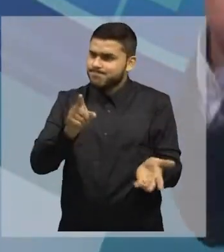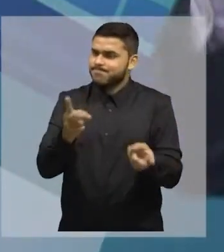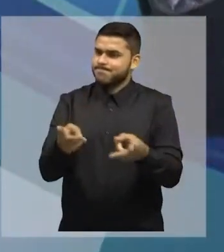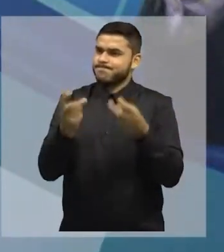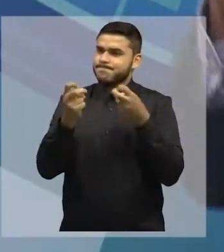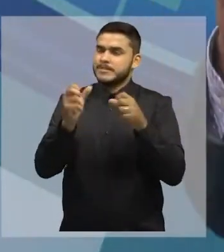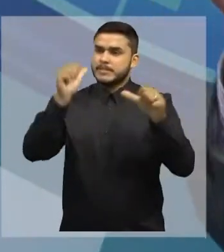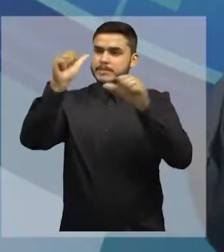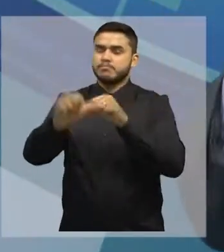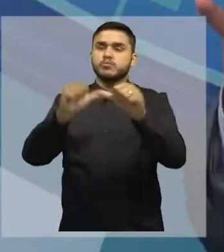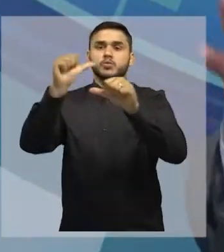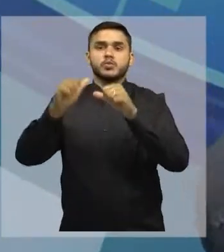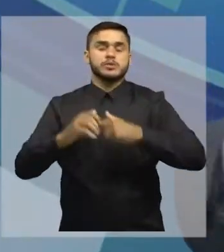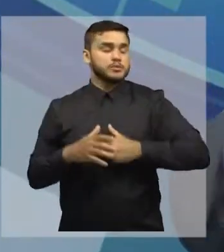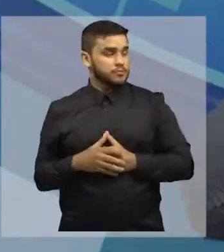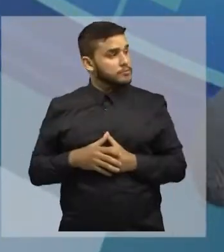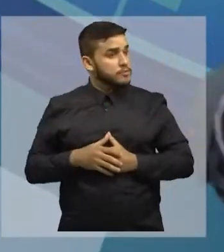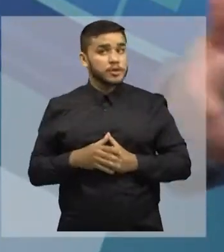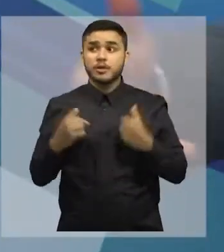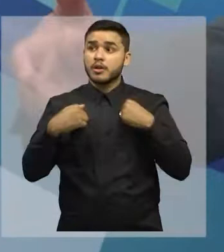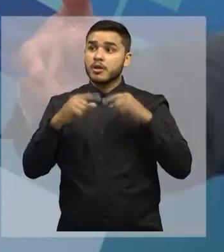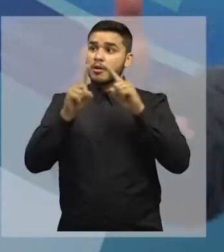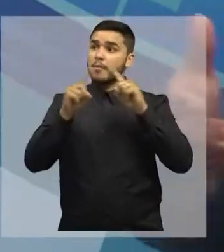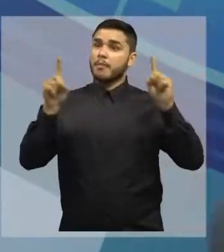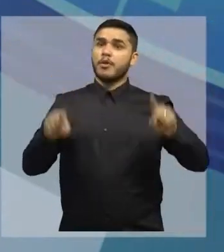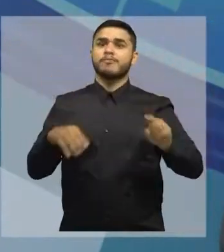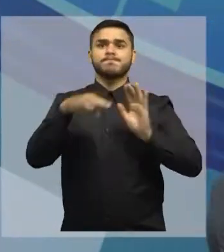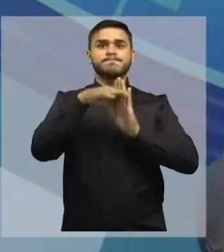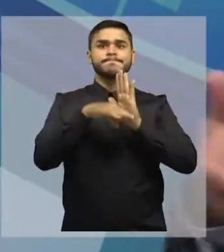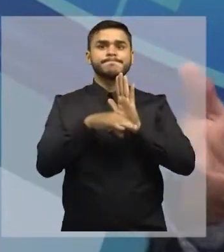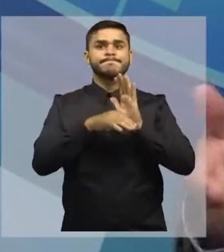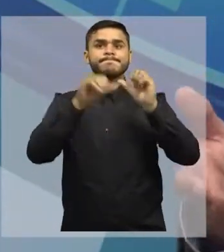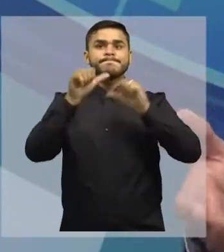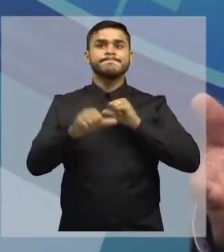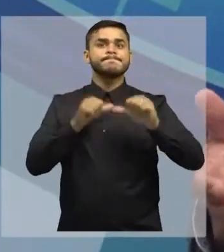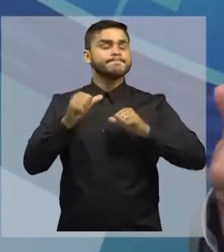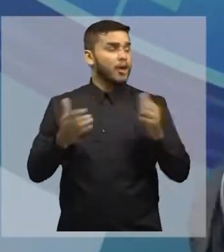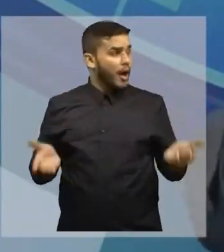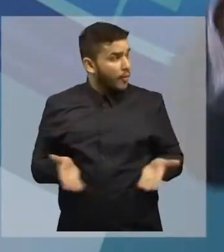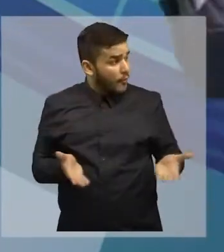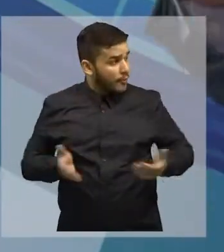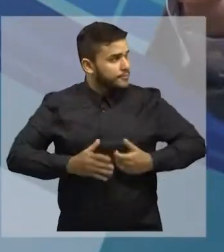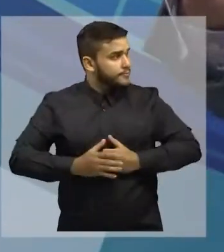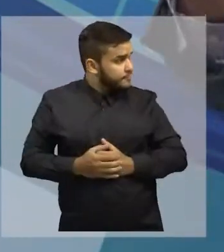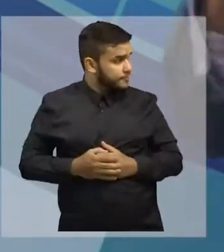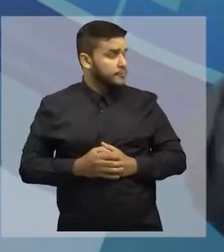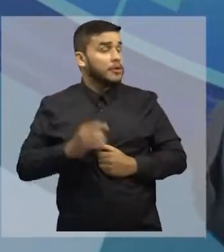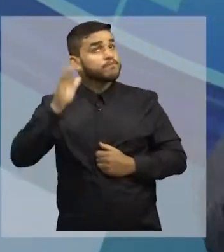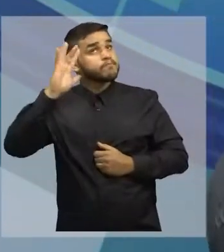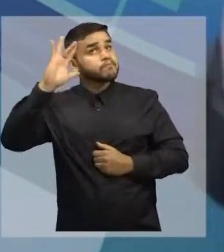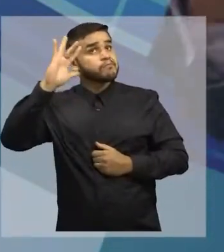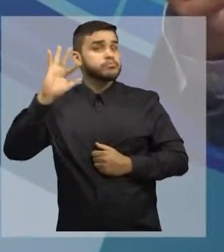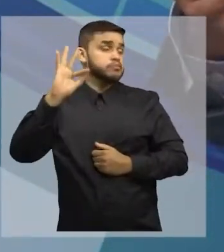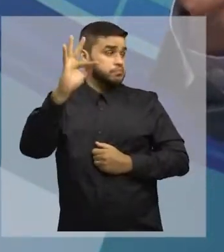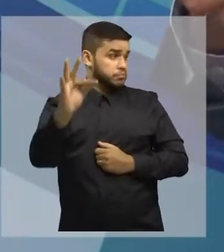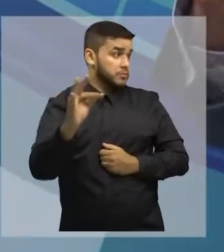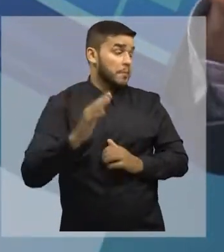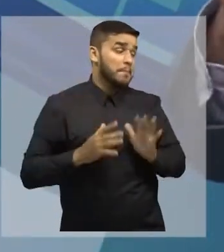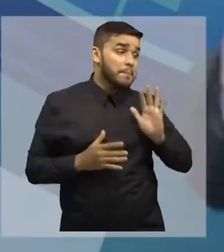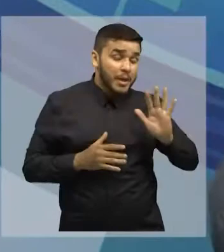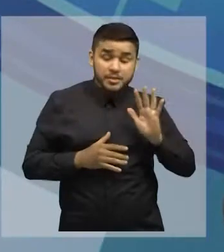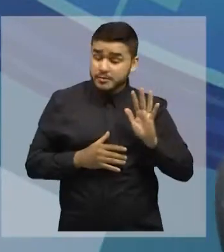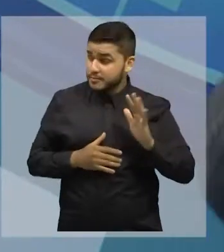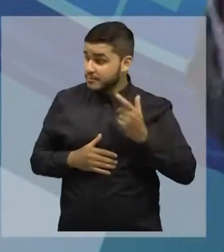o teu plano de governo? Isso é alterar as condições do momento do aqui e agora, pensando no futuro. Ora, para que isso